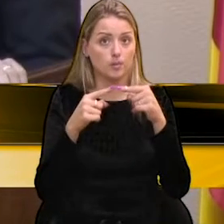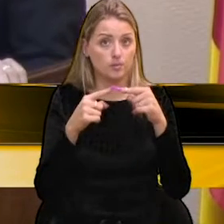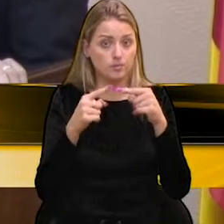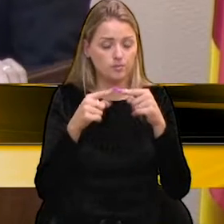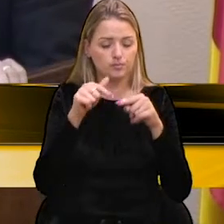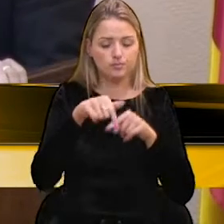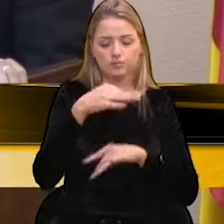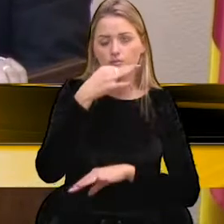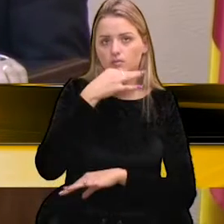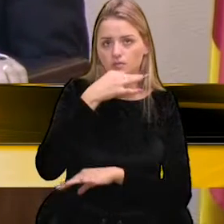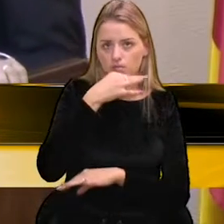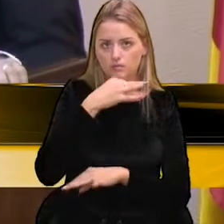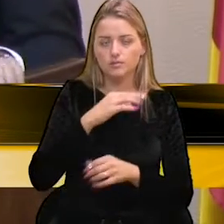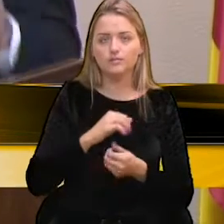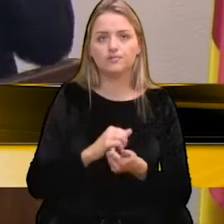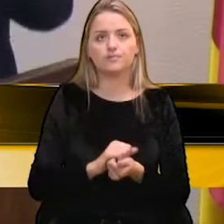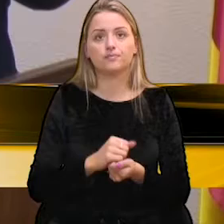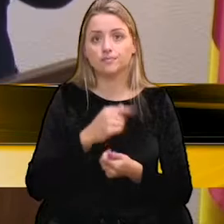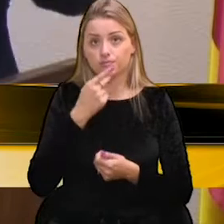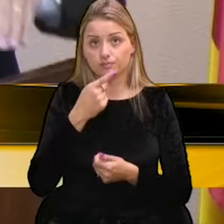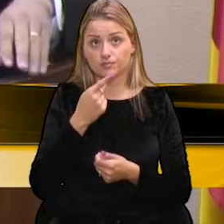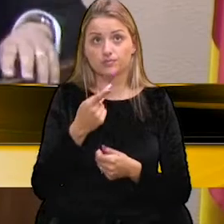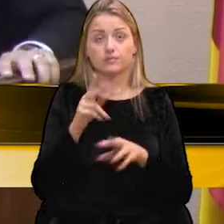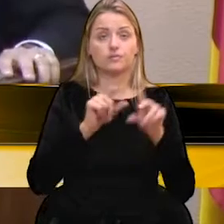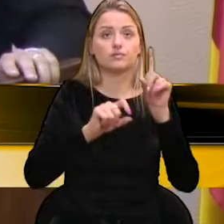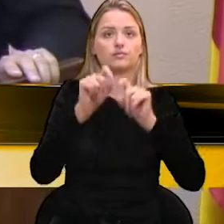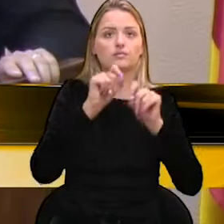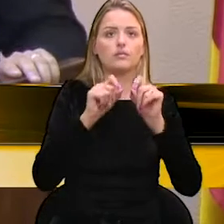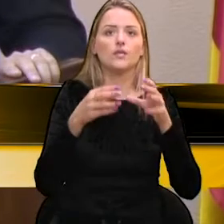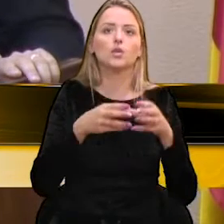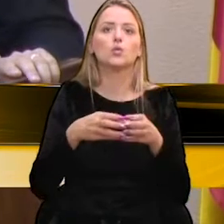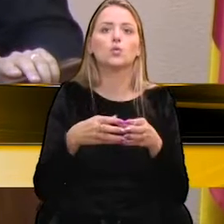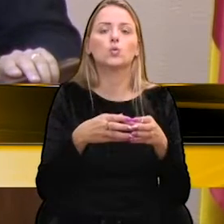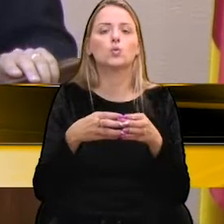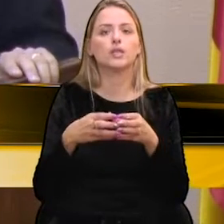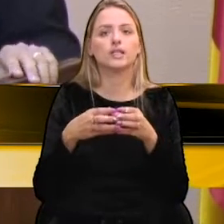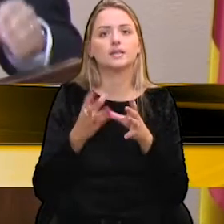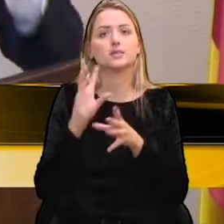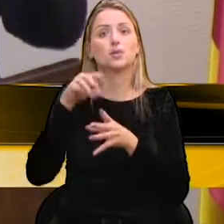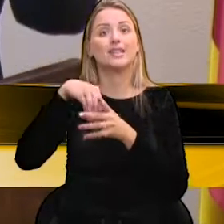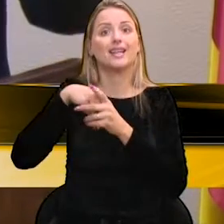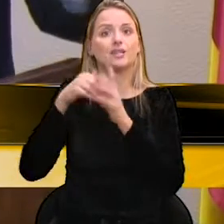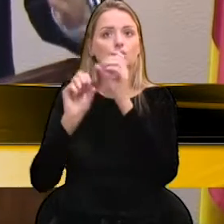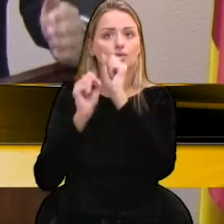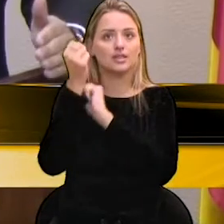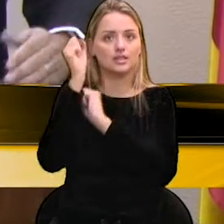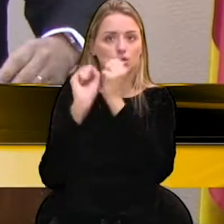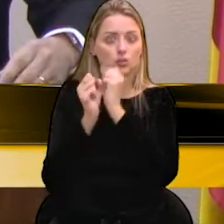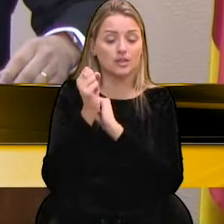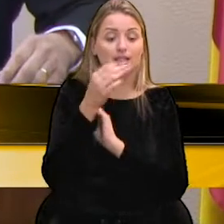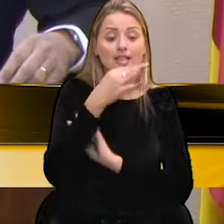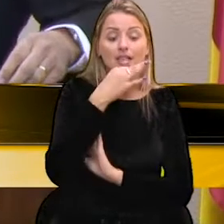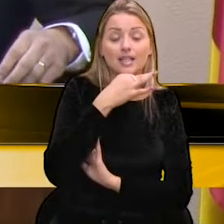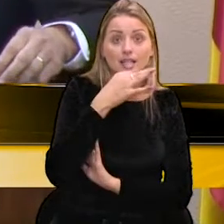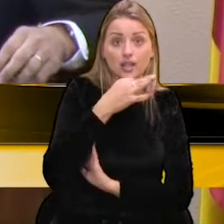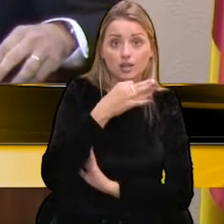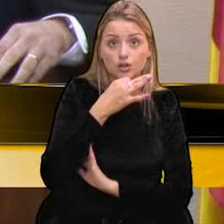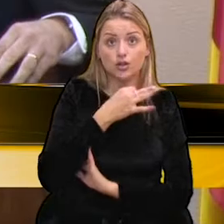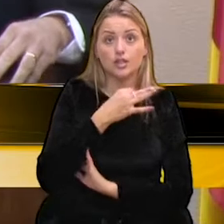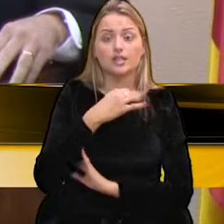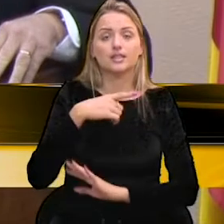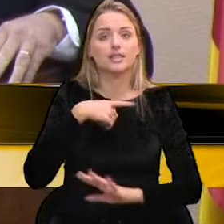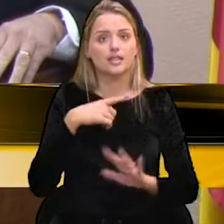nosso município, que trata do turismo industrial. Caxias do Sul, essa cidade